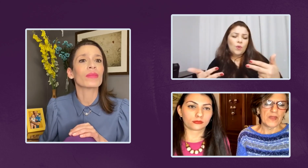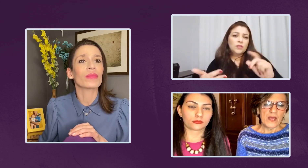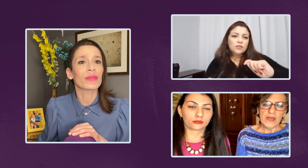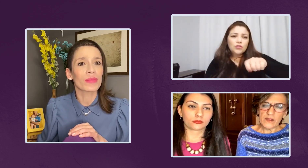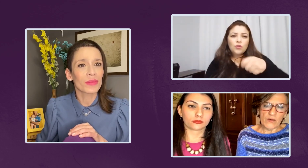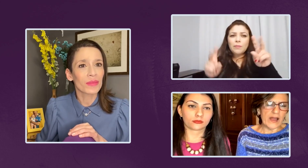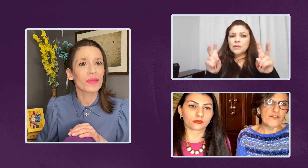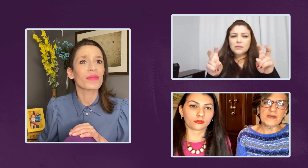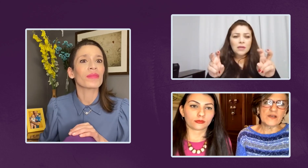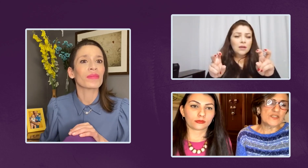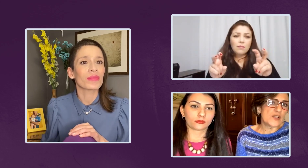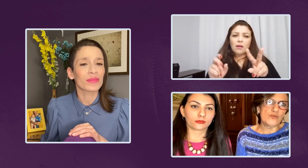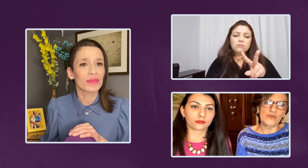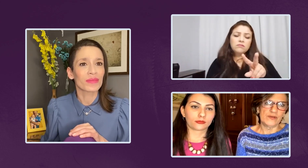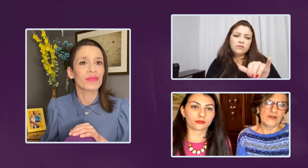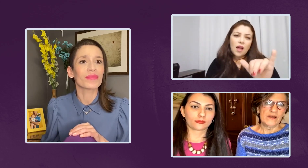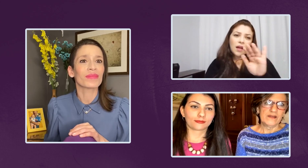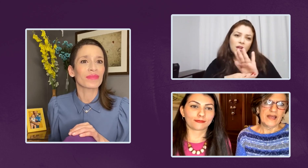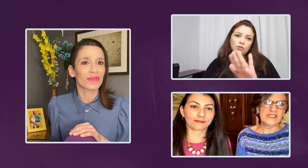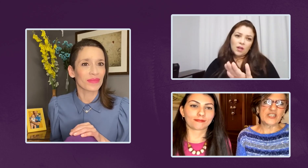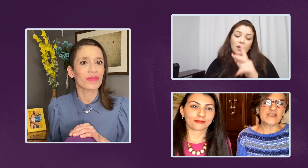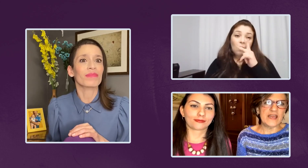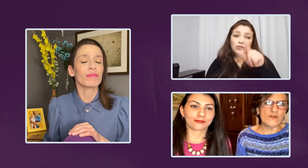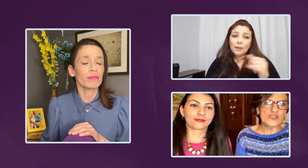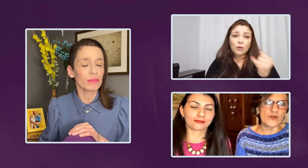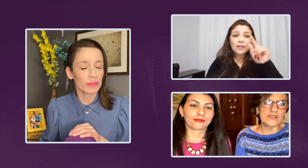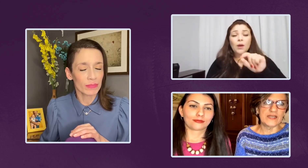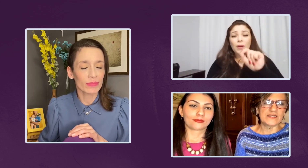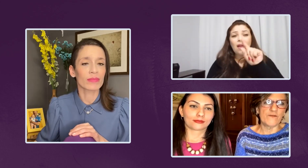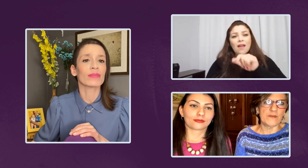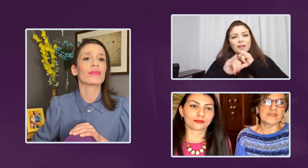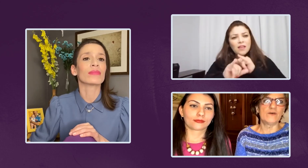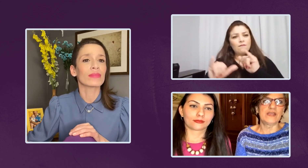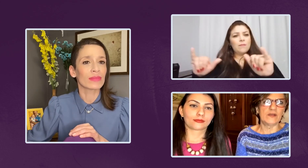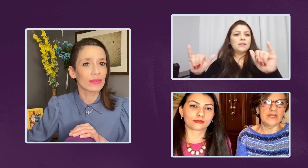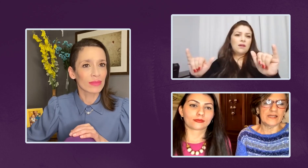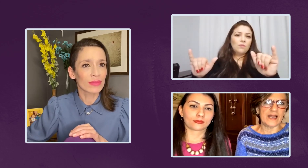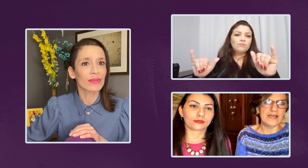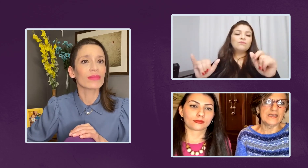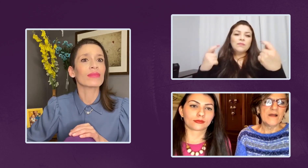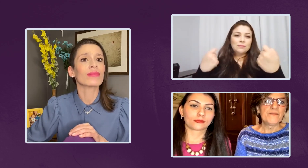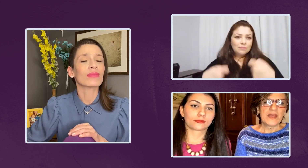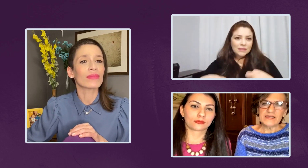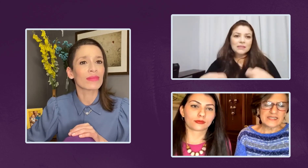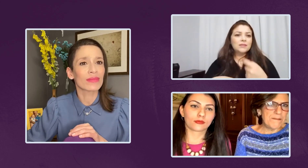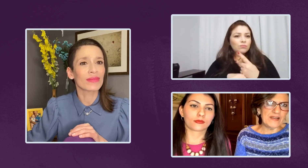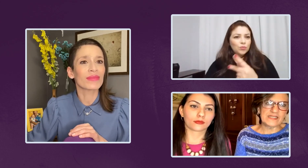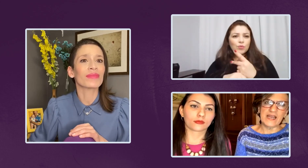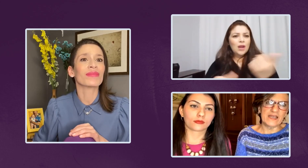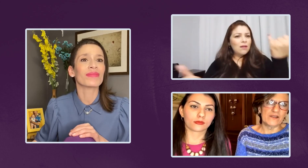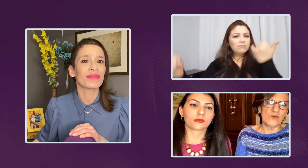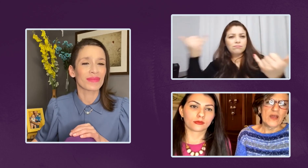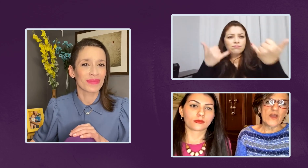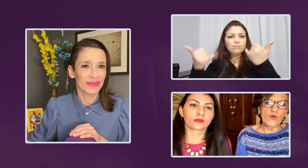ajudar. Então, a informação acho que é tudo, né? Se a gente tem condições de ter essa informação, de ir atrás, sempre vai